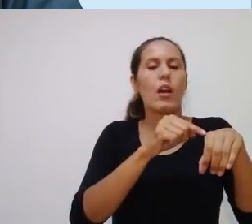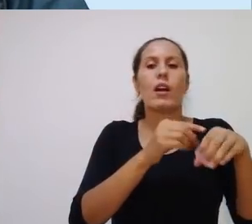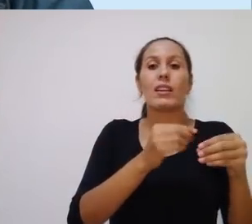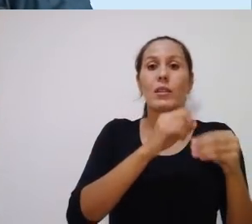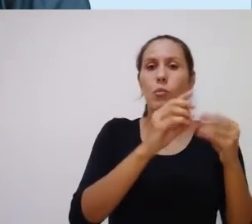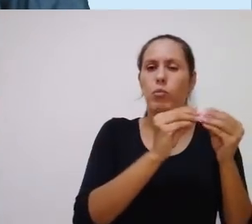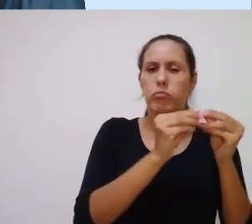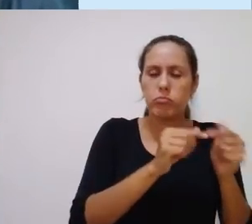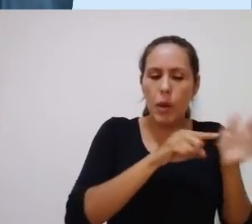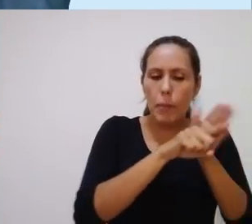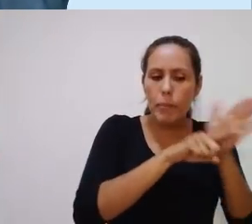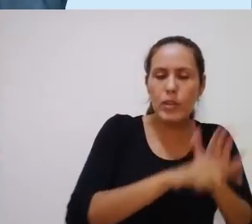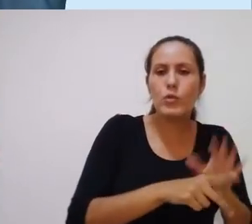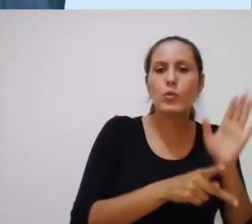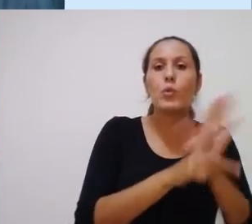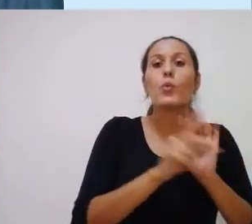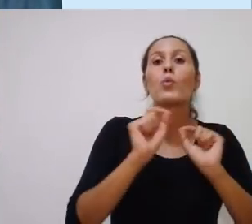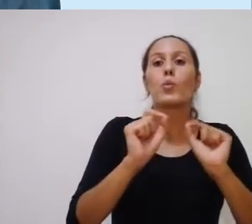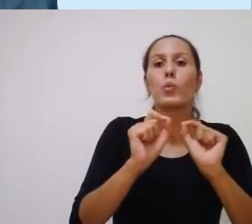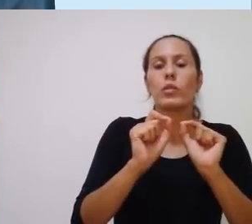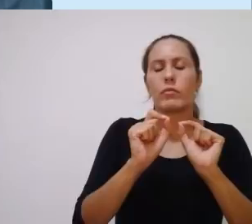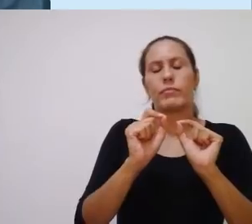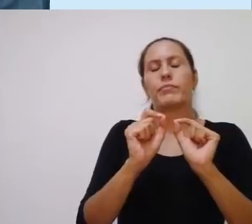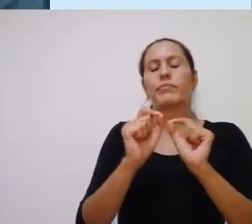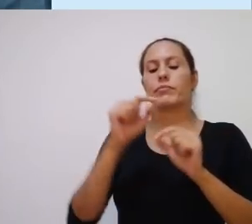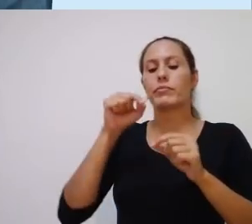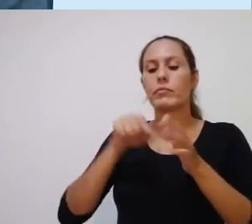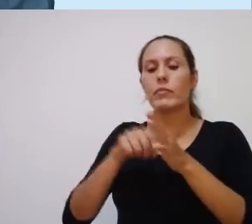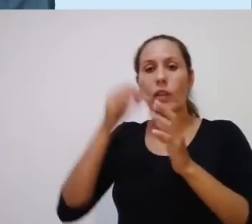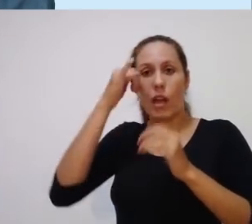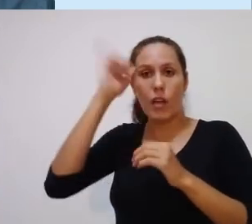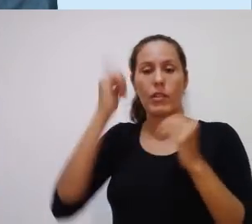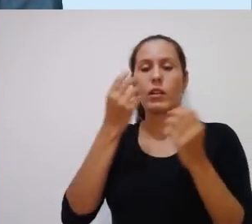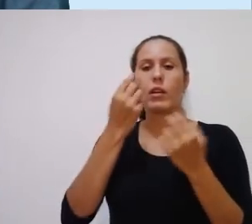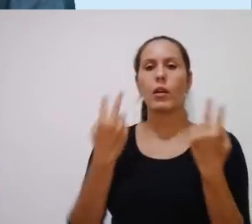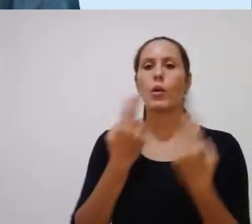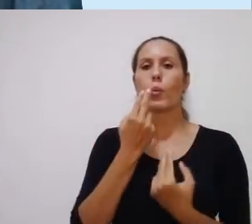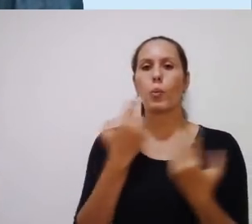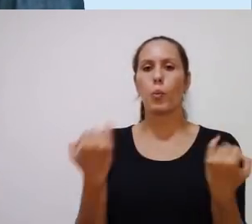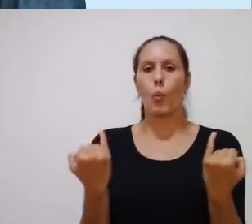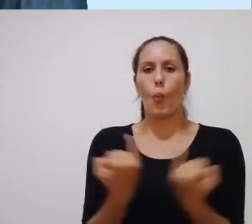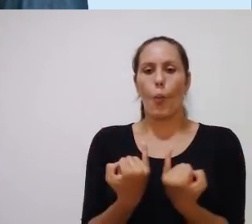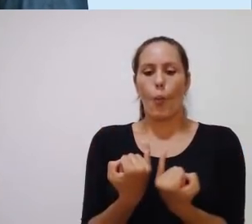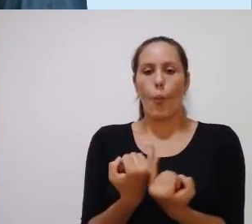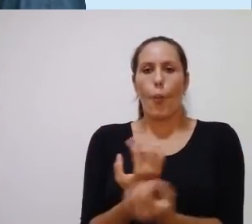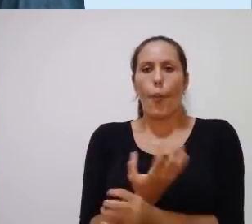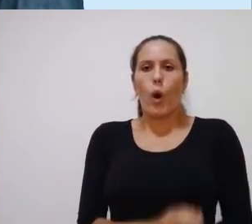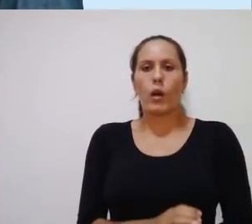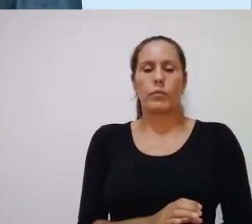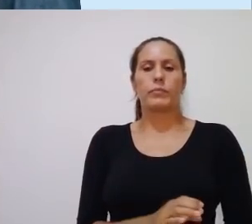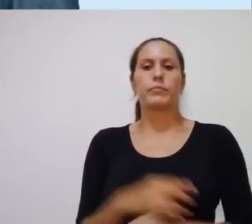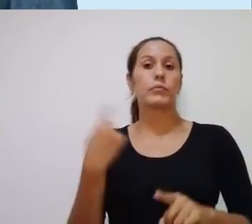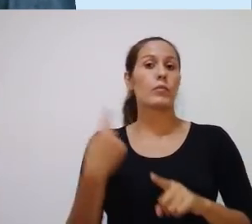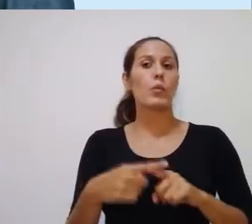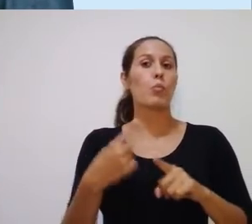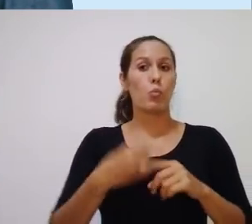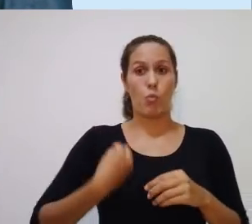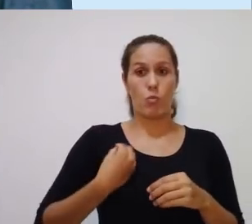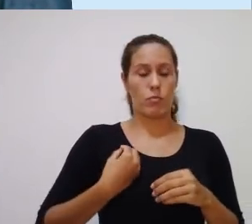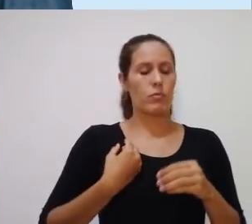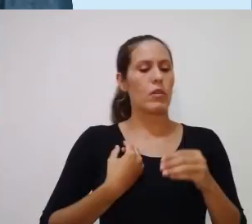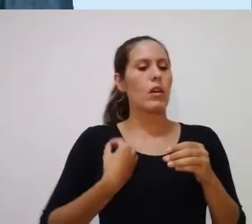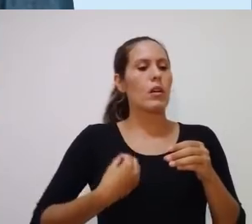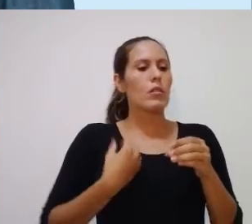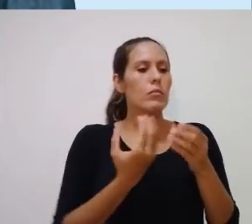2000 para combater a desnutrição, ou seja, a casca do ovo composta por cálcio, ela trazia a proposta de,